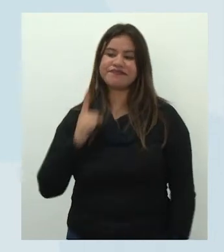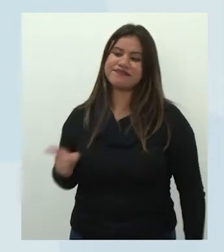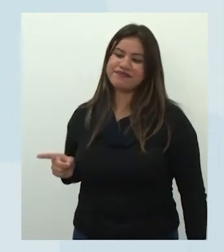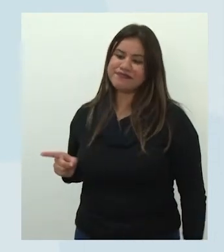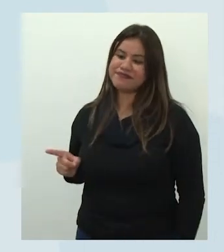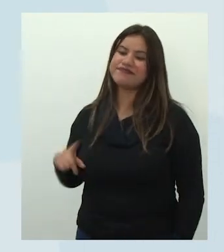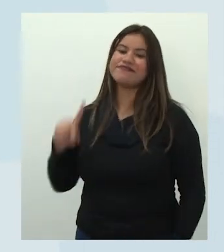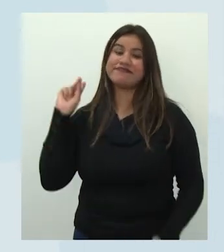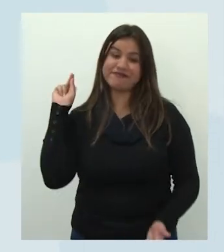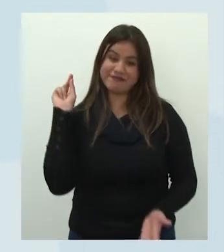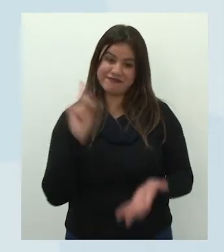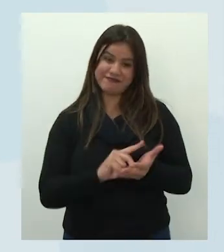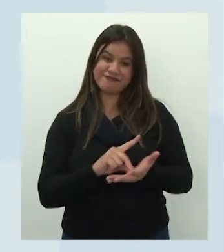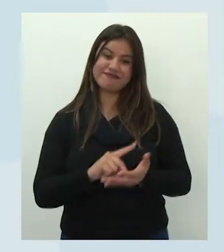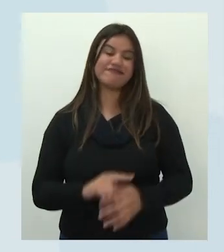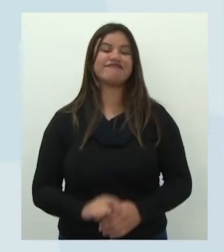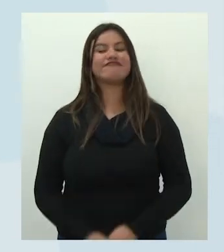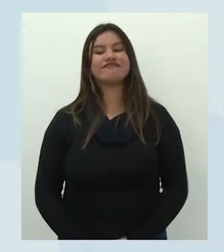isso.